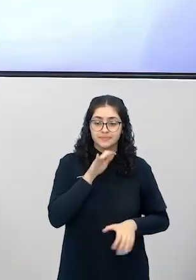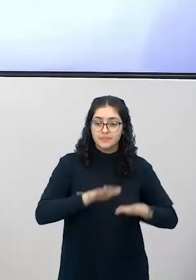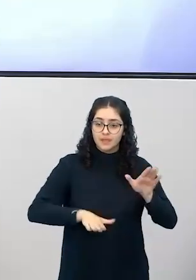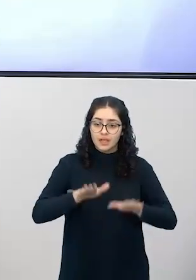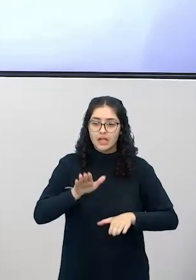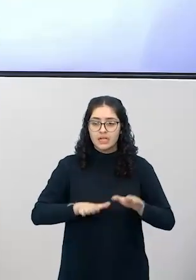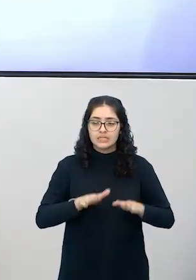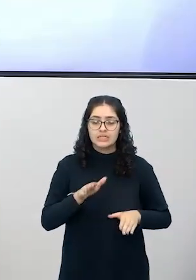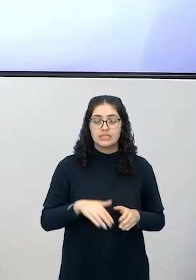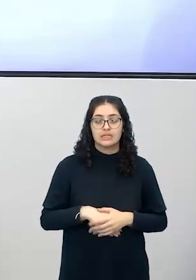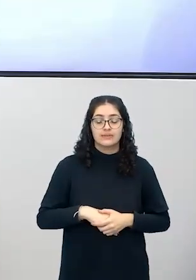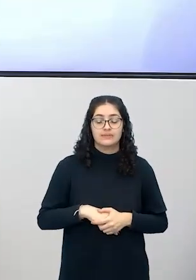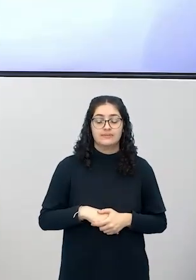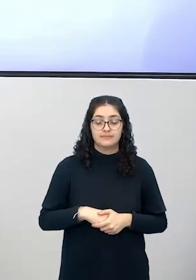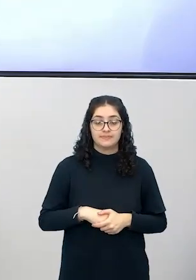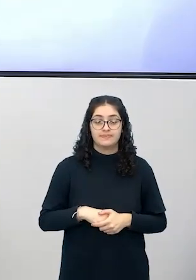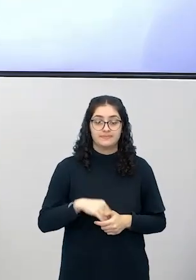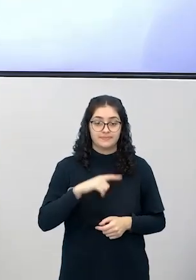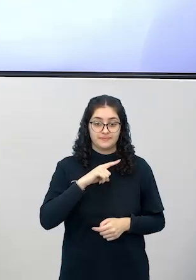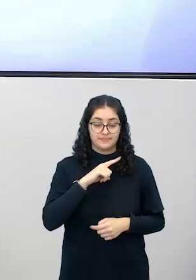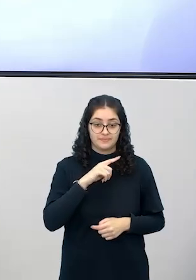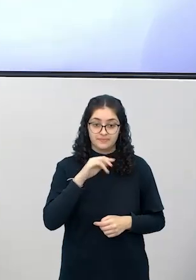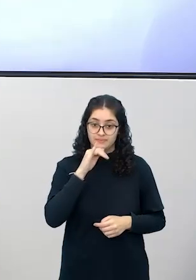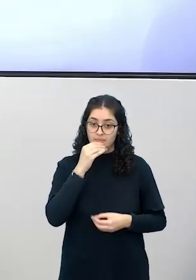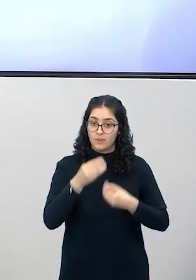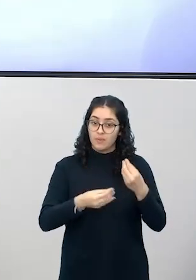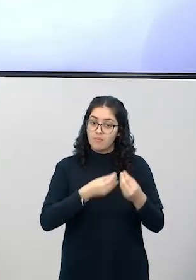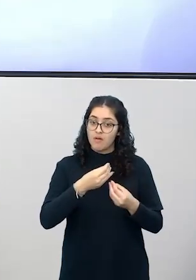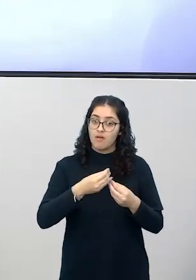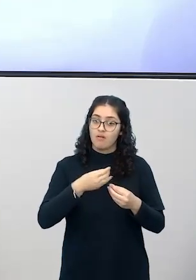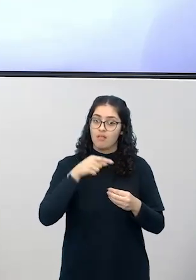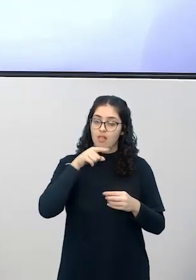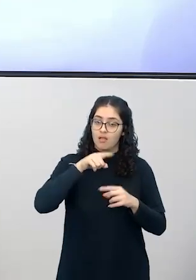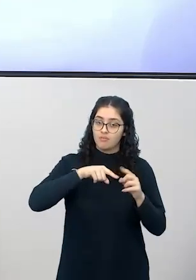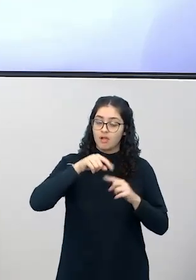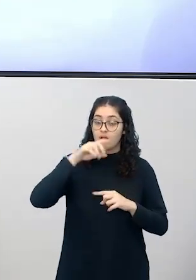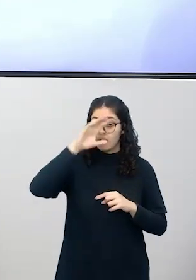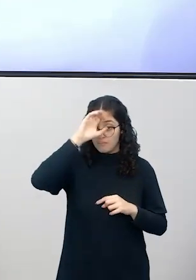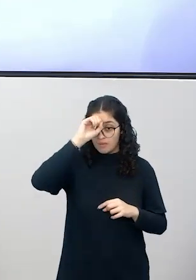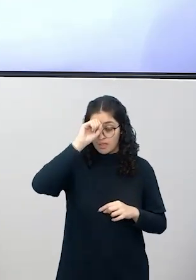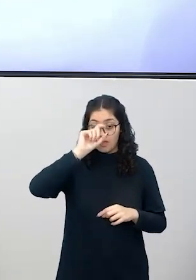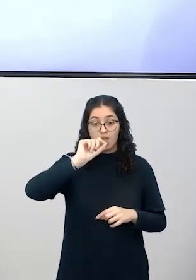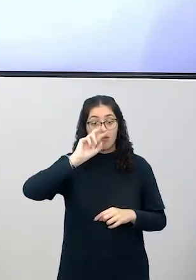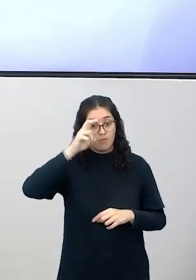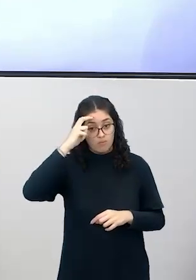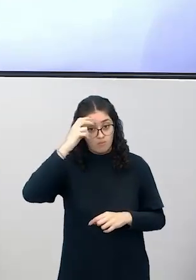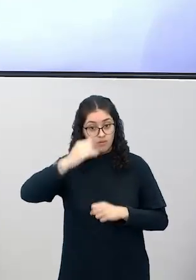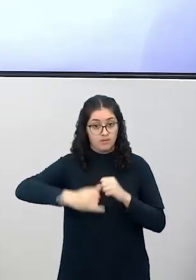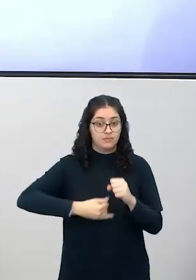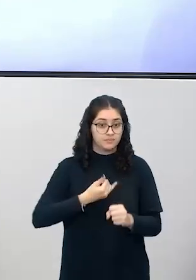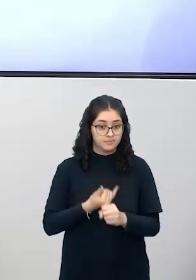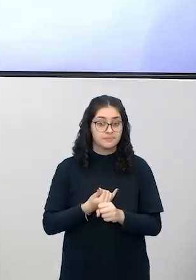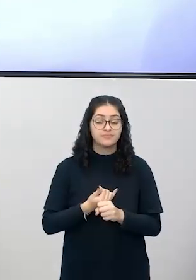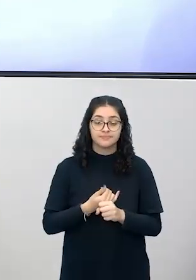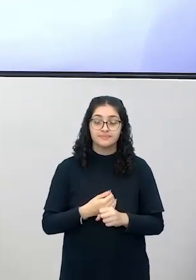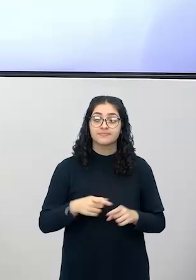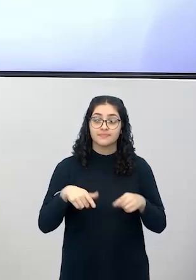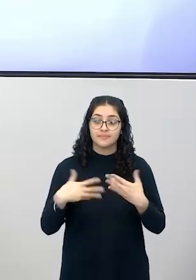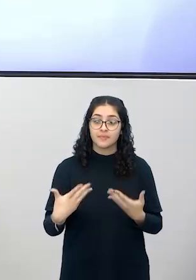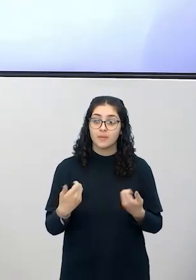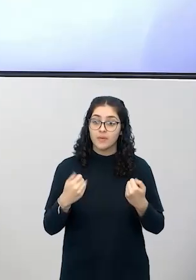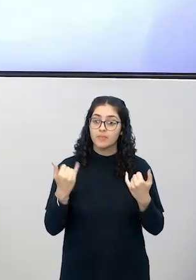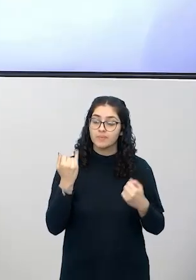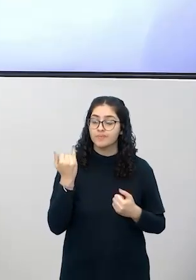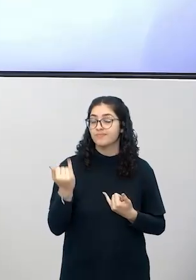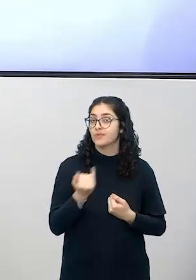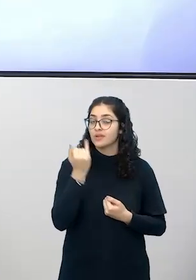vezes, relacionando os objetos de aprendizagem com a questão da cultura digital. Então, esse é um ponto. Então, sempre de forma